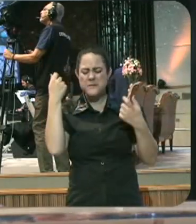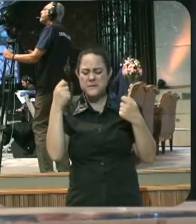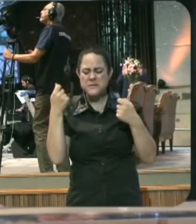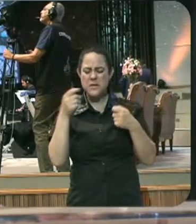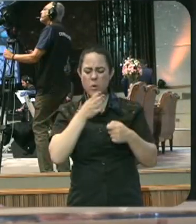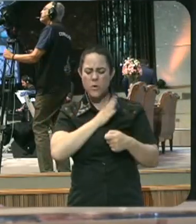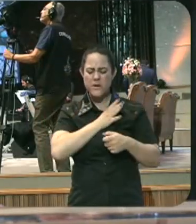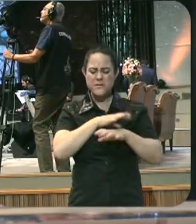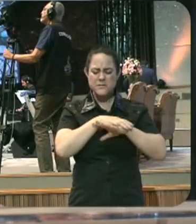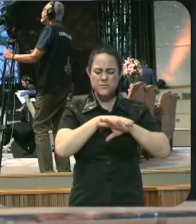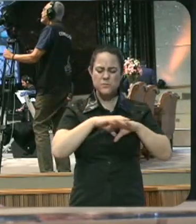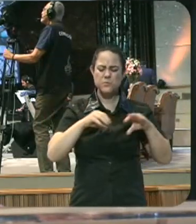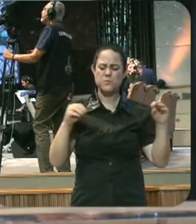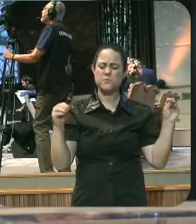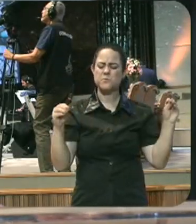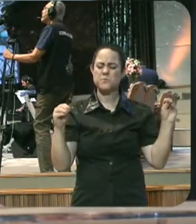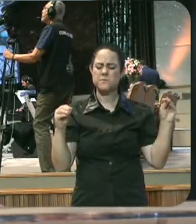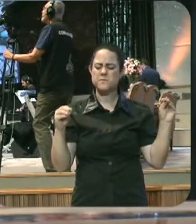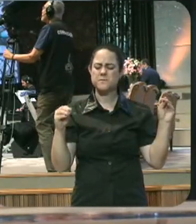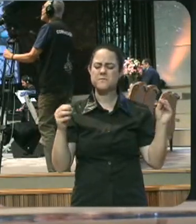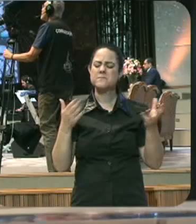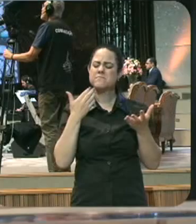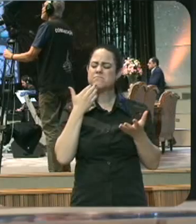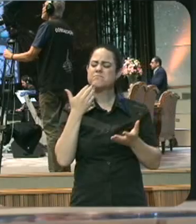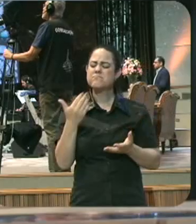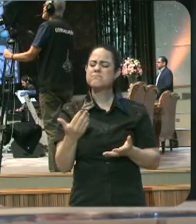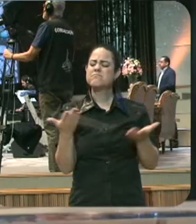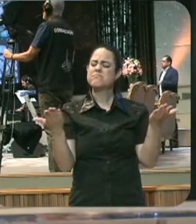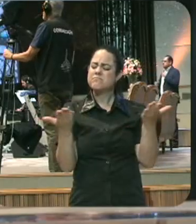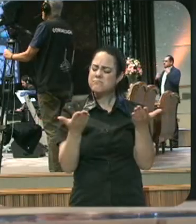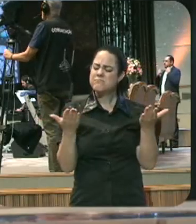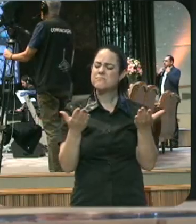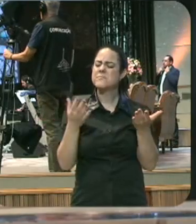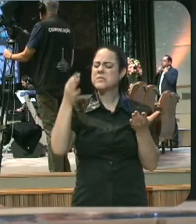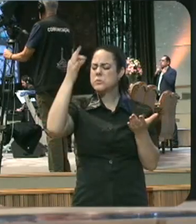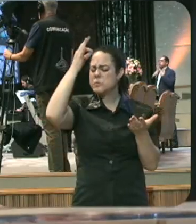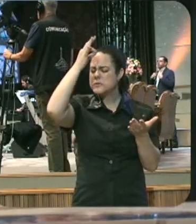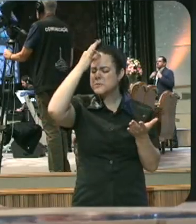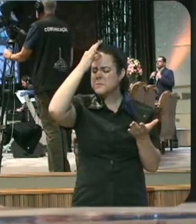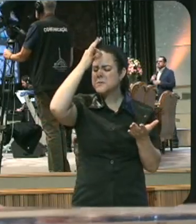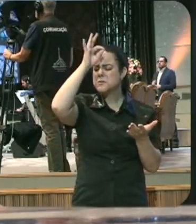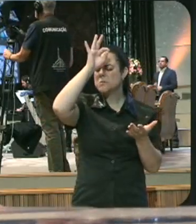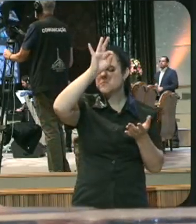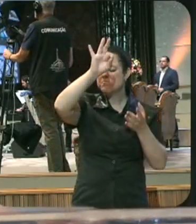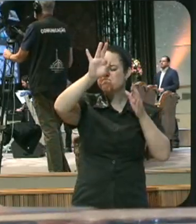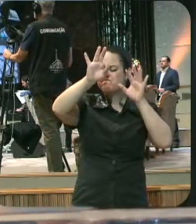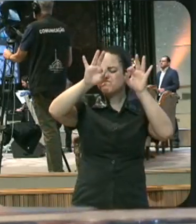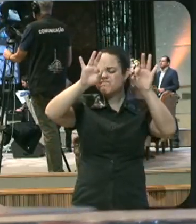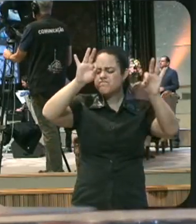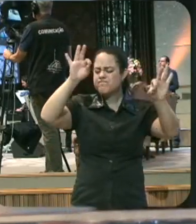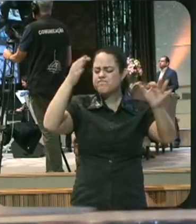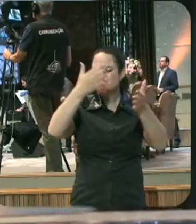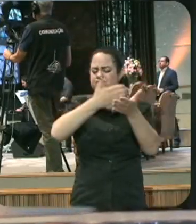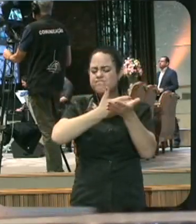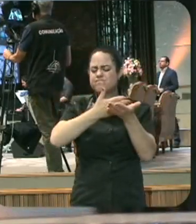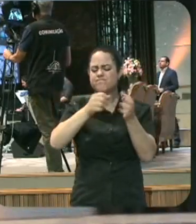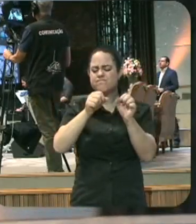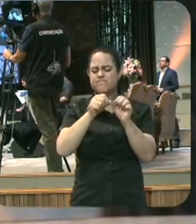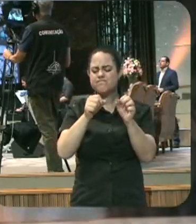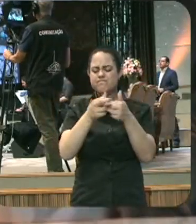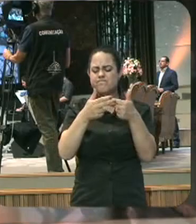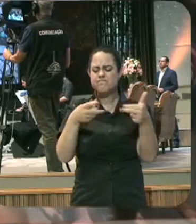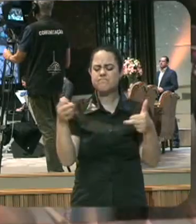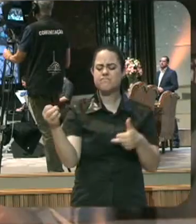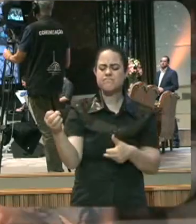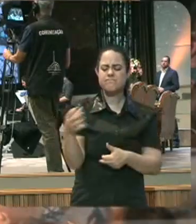seu coração. E eu quero te pedir, Senhor, nessa hora, vem com teu Espírito Santo e começa a fazer algo novo